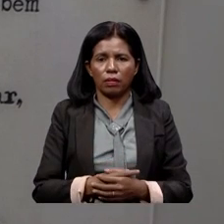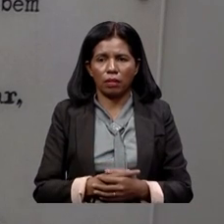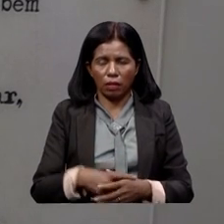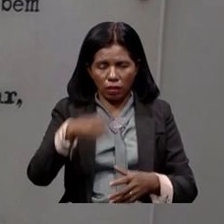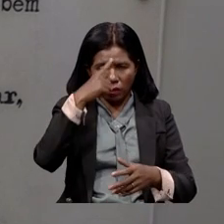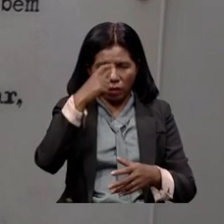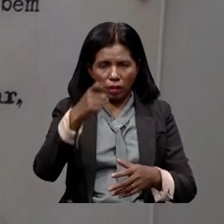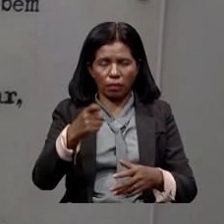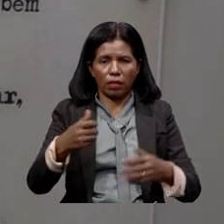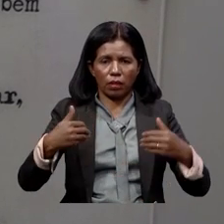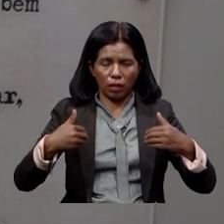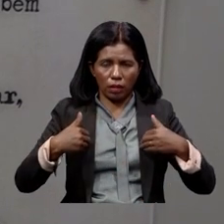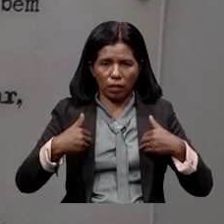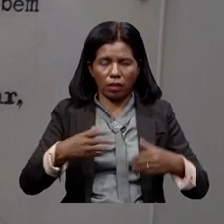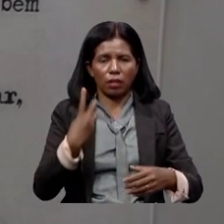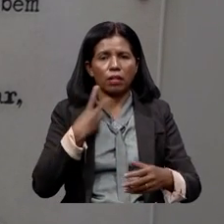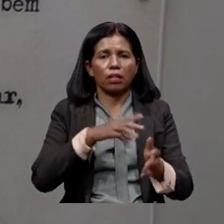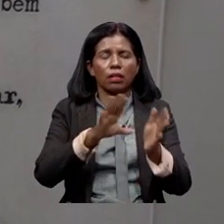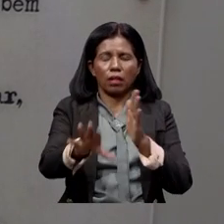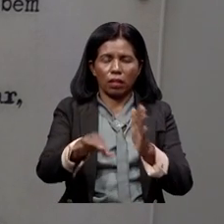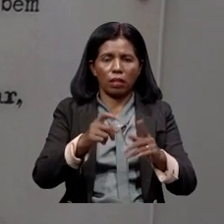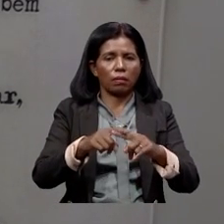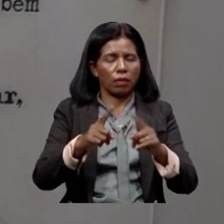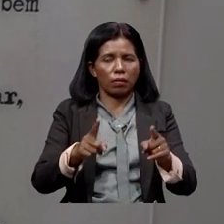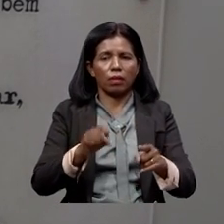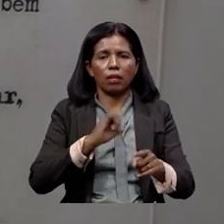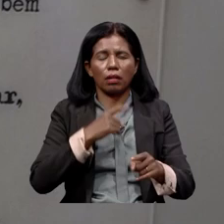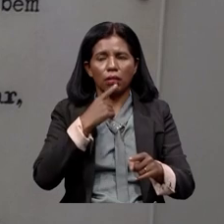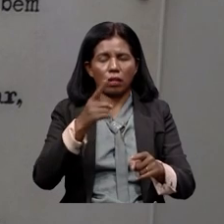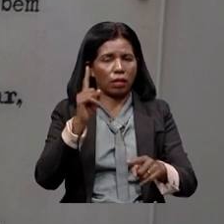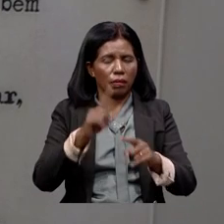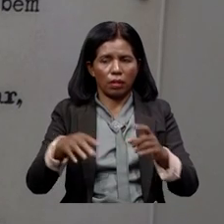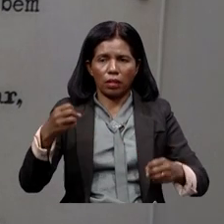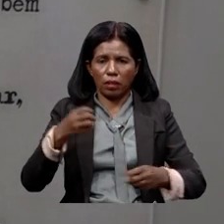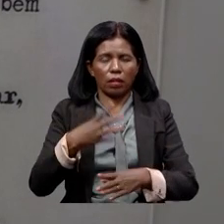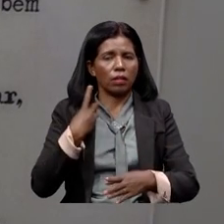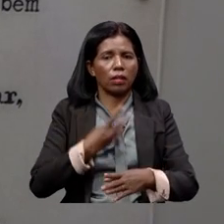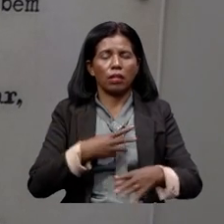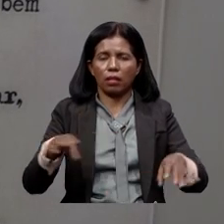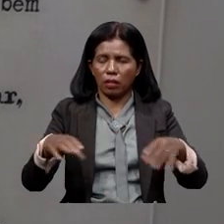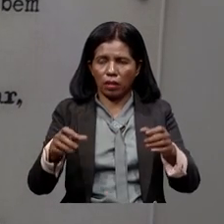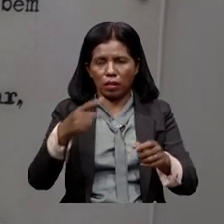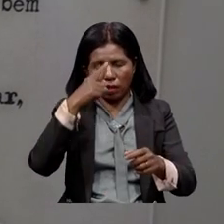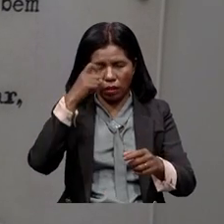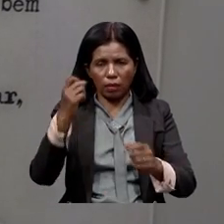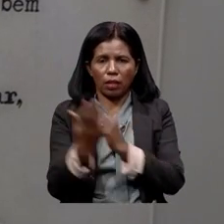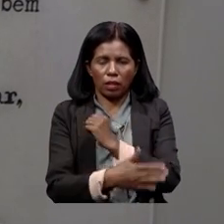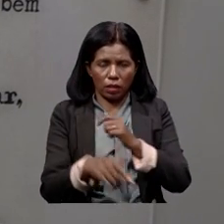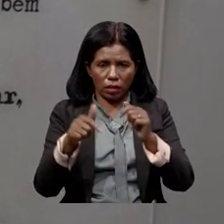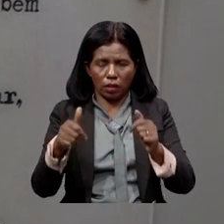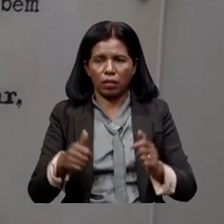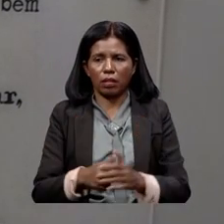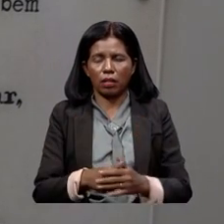tamba e a pressão bal me que ita reta me be a no de trabalho tal no serviço tamara ida né